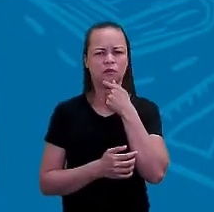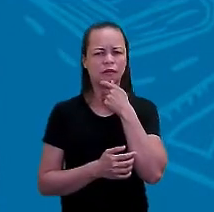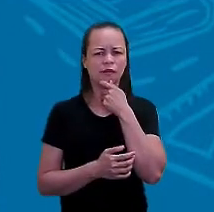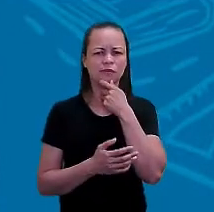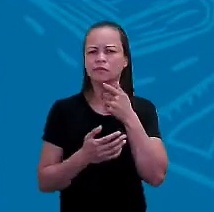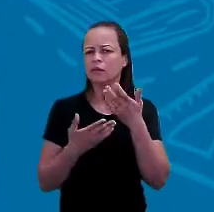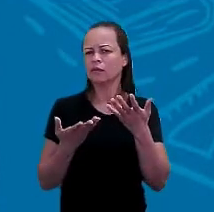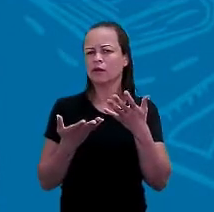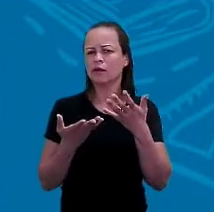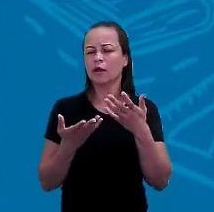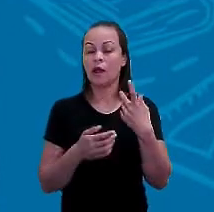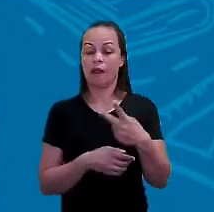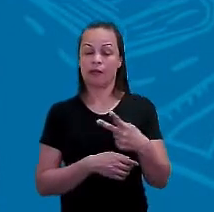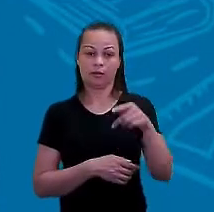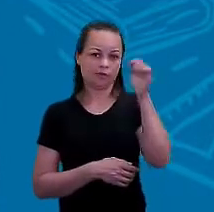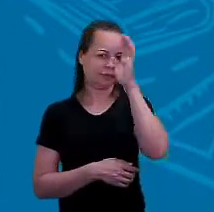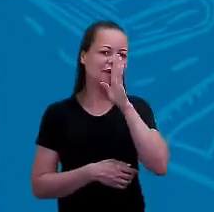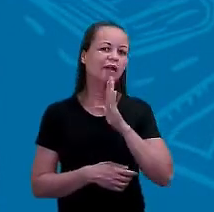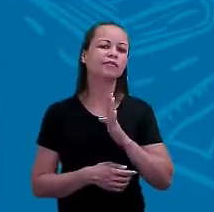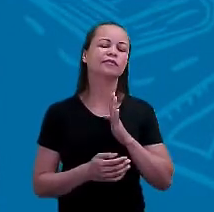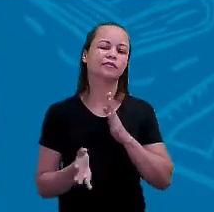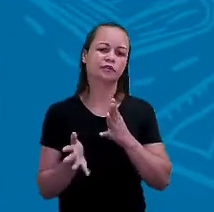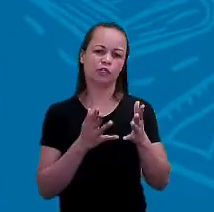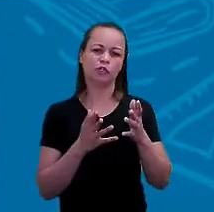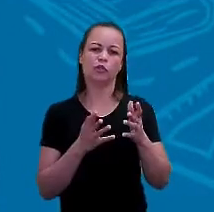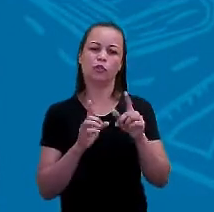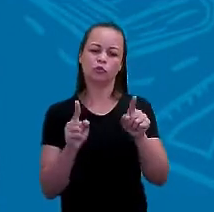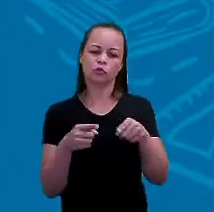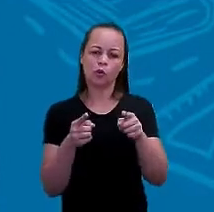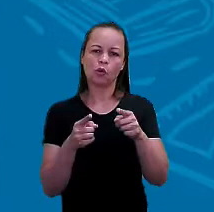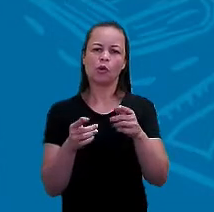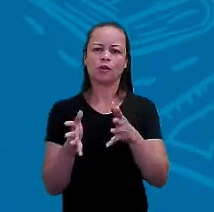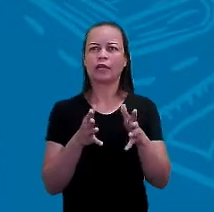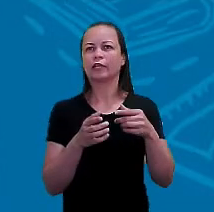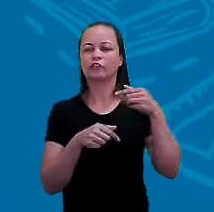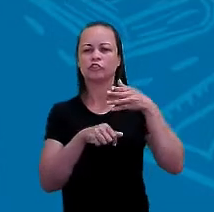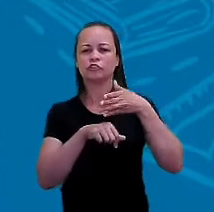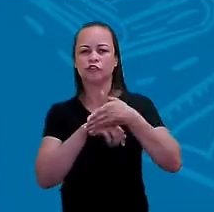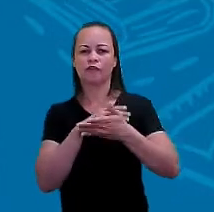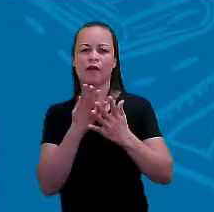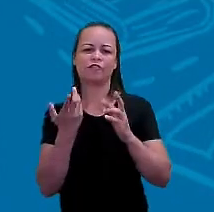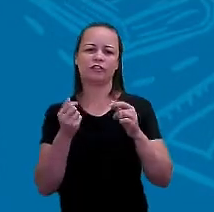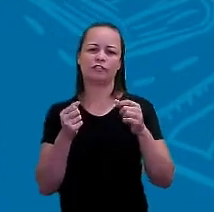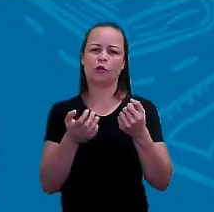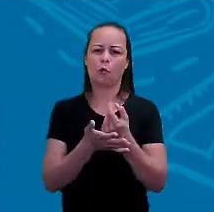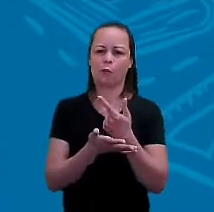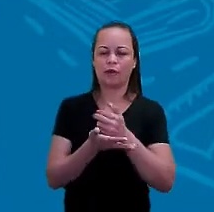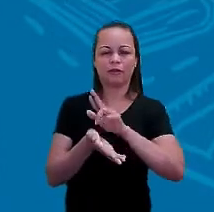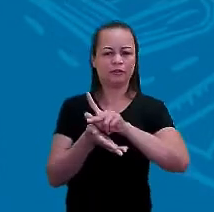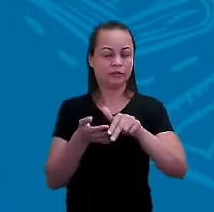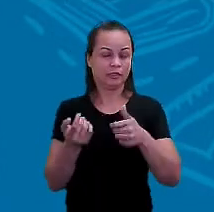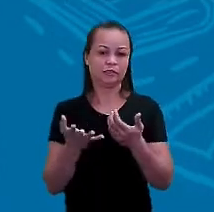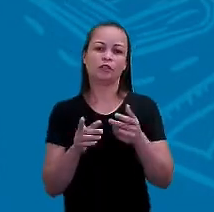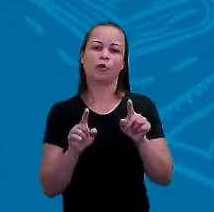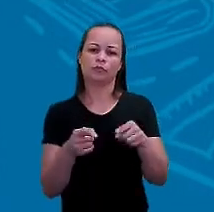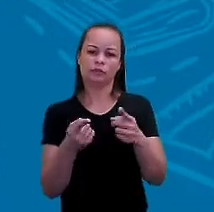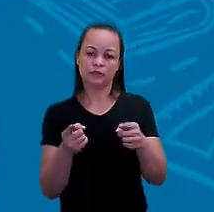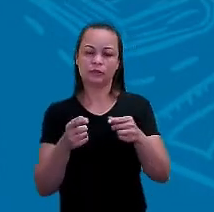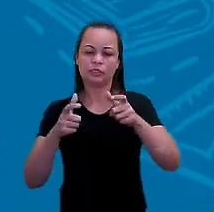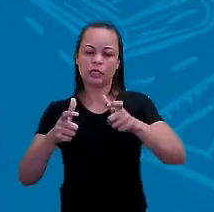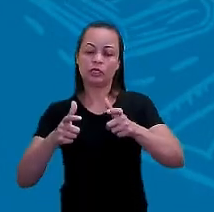é uma palavra inglesa. Aqui no Brasil, aquele centro de compras que a gente gosta de ir lá fazer umas comprinhas e tal, chama-se shopping center, centro de